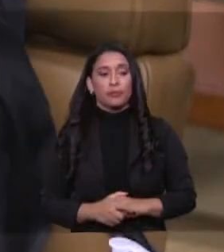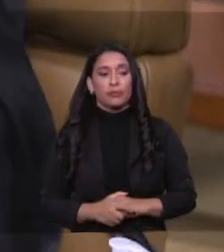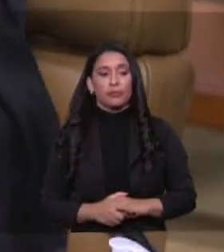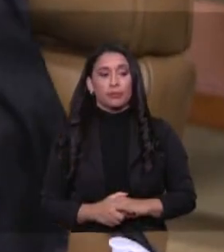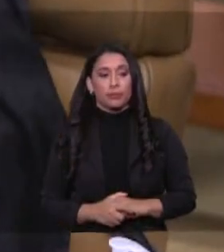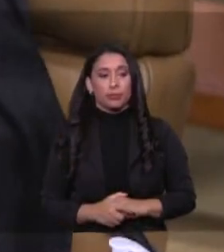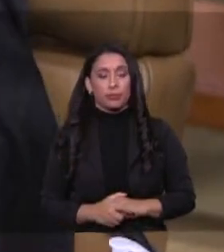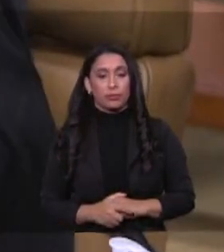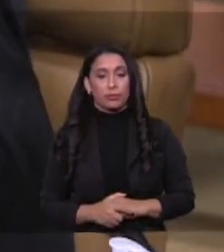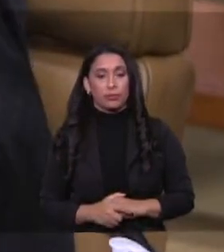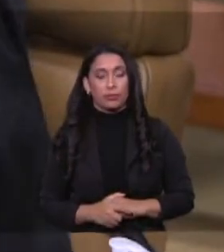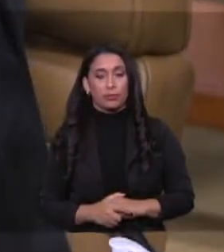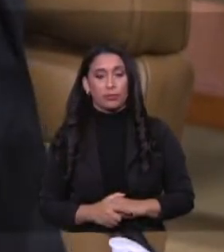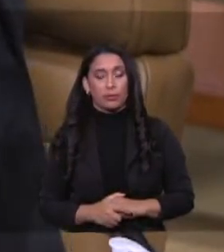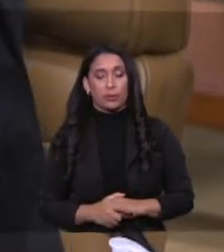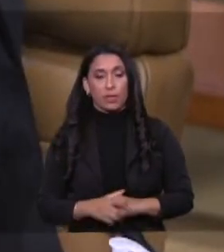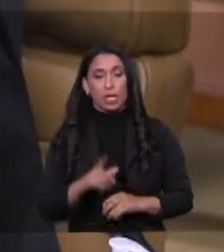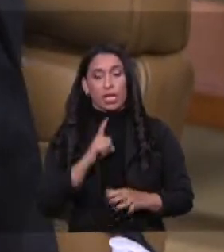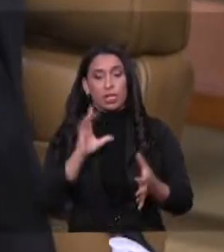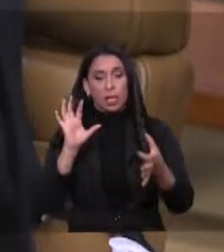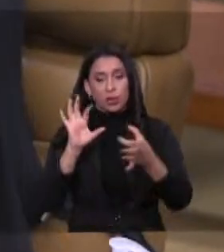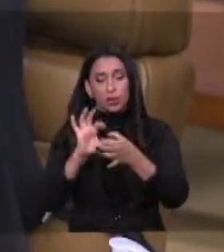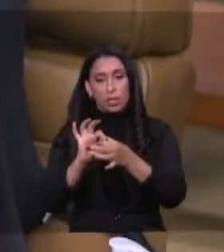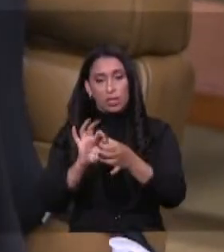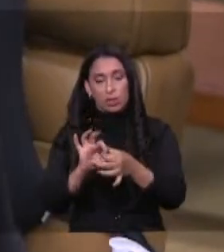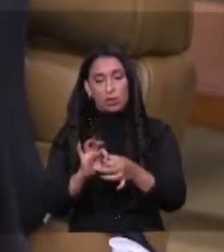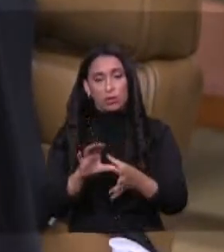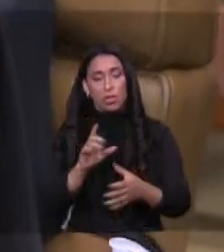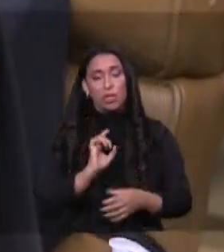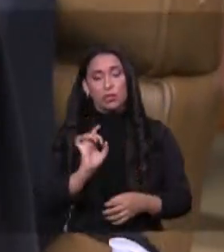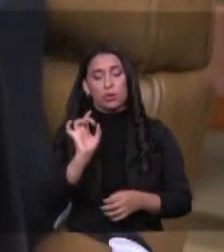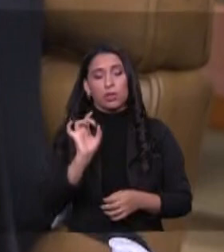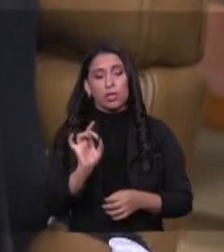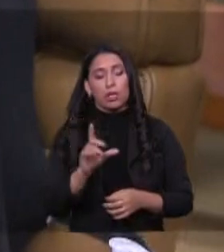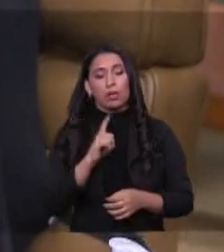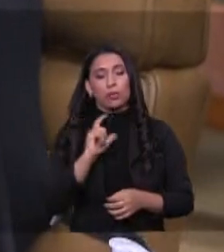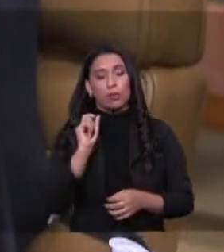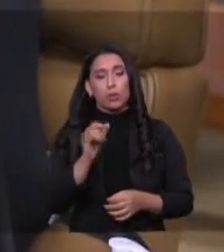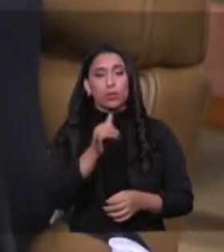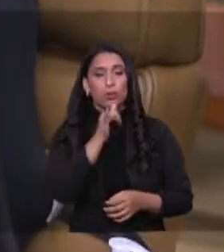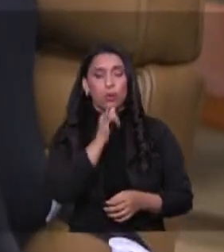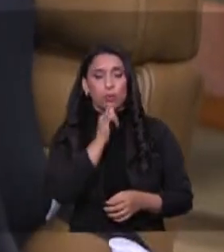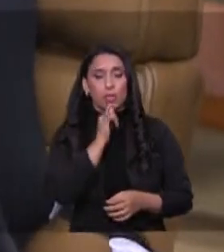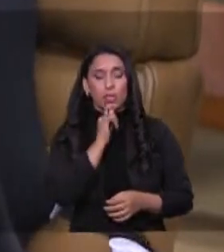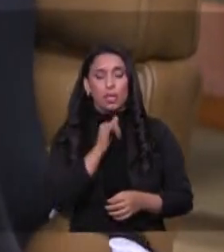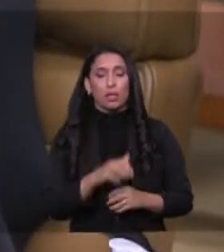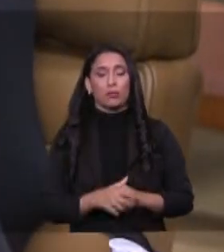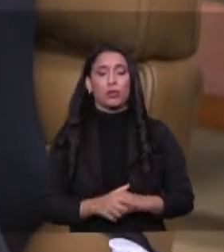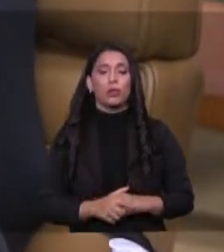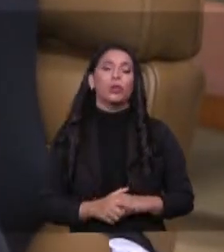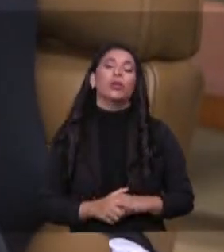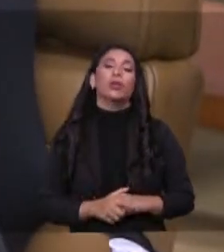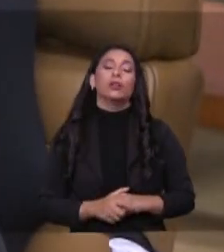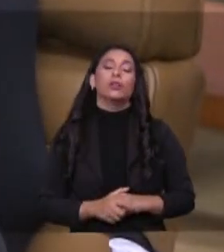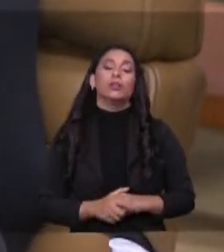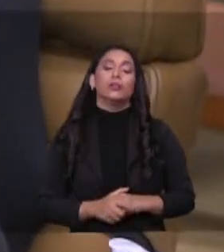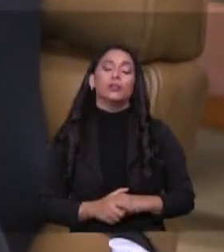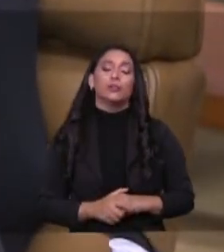Dentro, então, desse contexto, eu apenas, como exemplo, cito